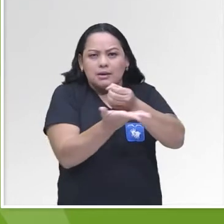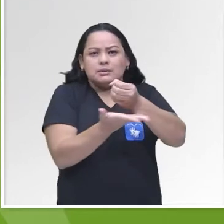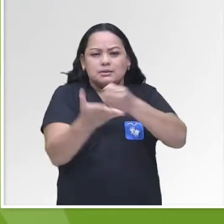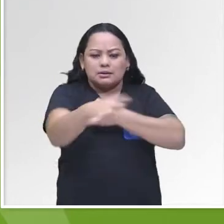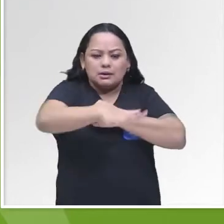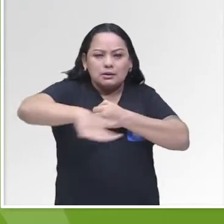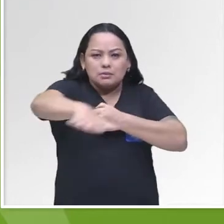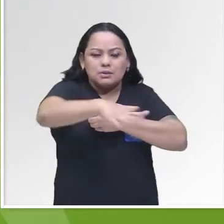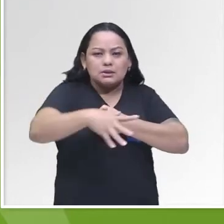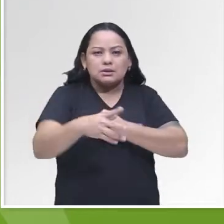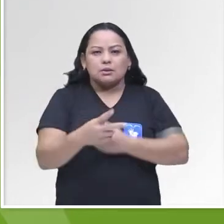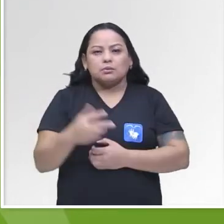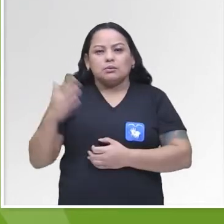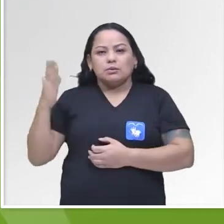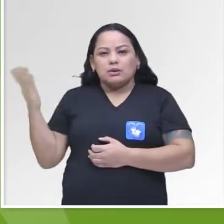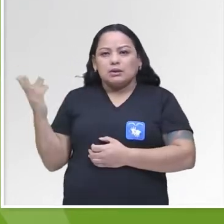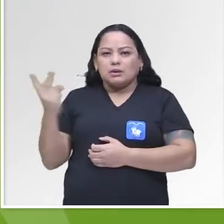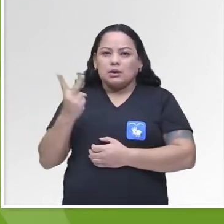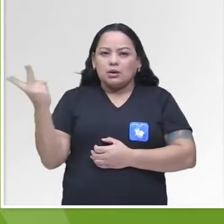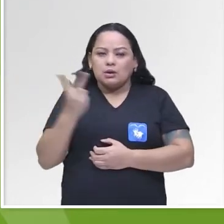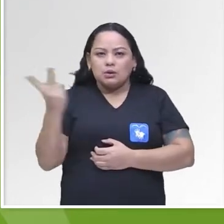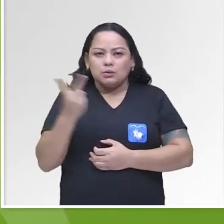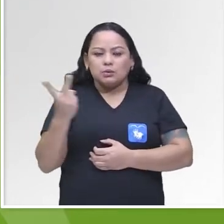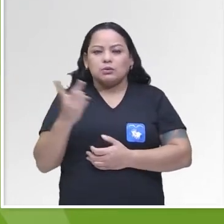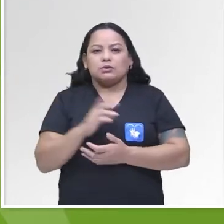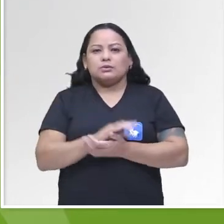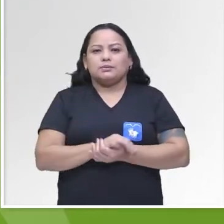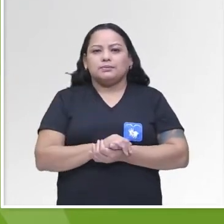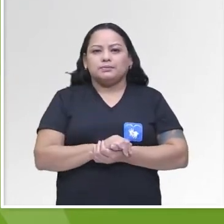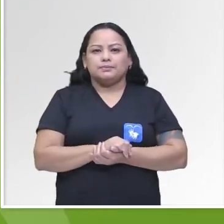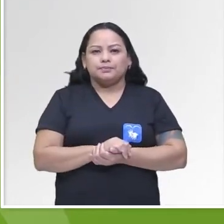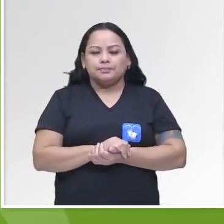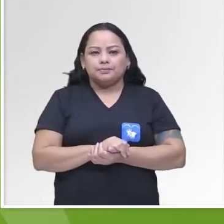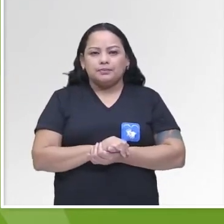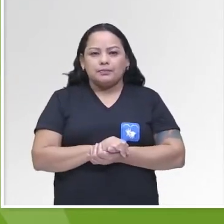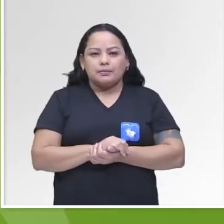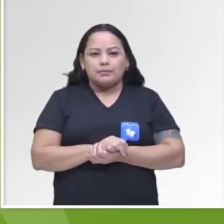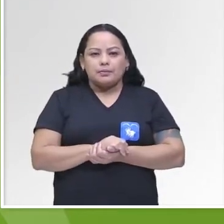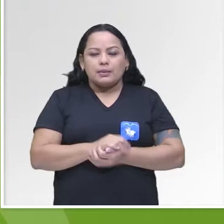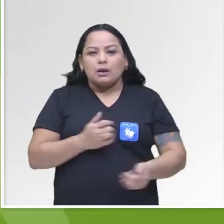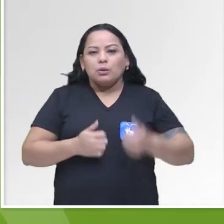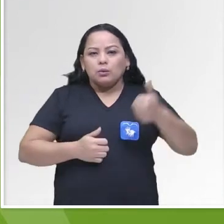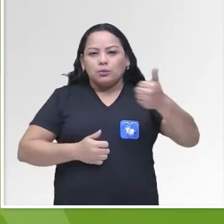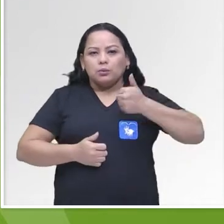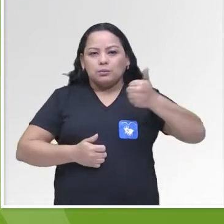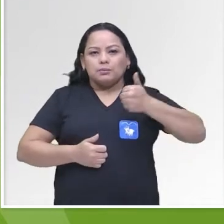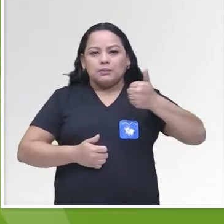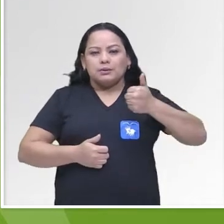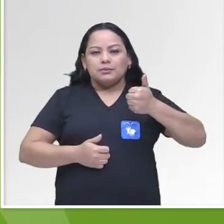dois compostos orgânicos. No composto 1,